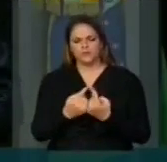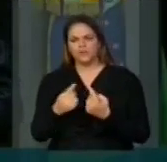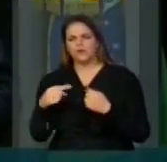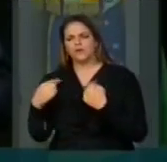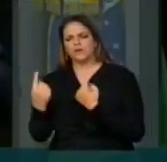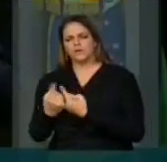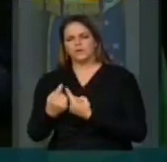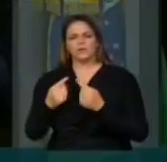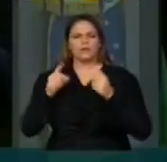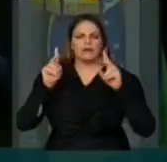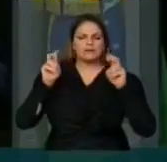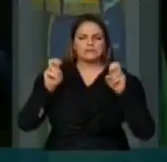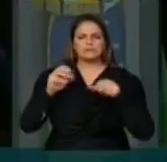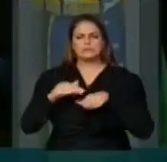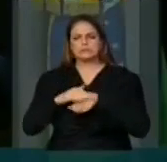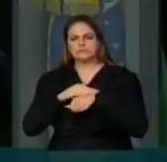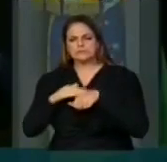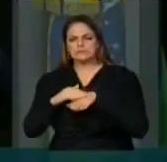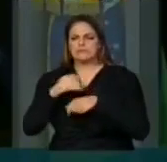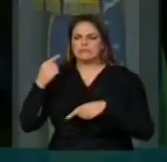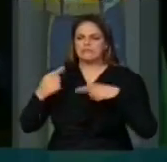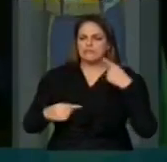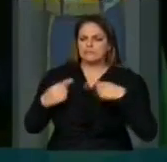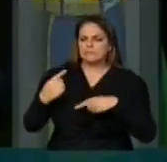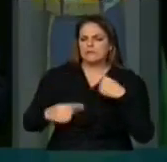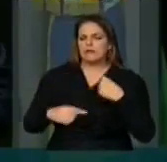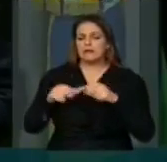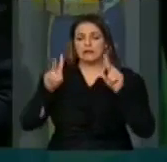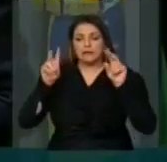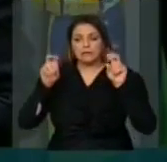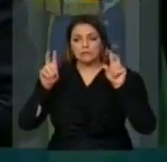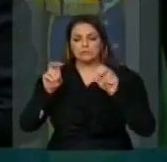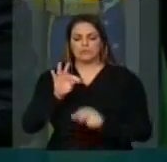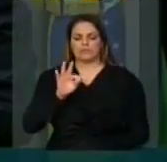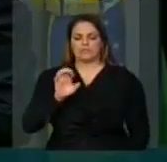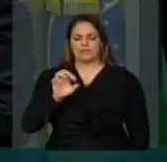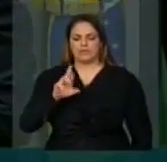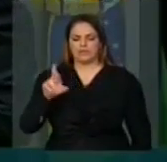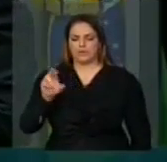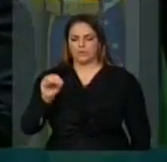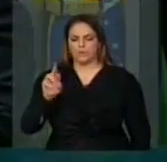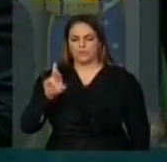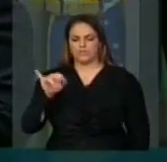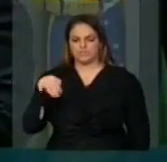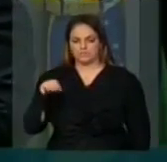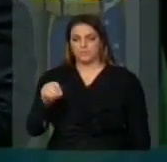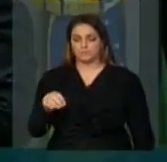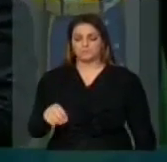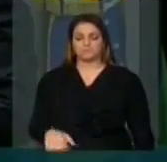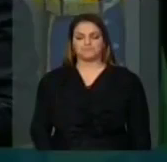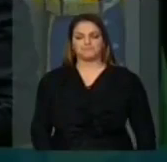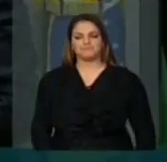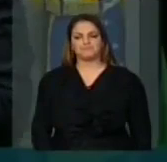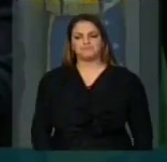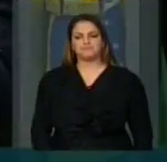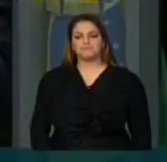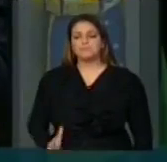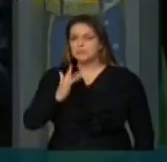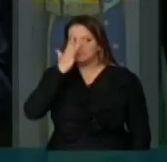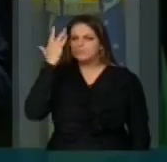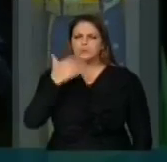terrorismo, reunindo todas as autoridades do governo, já se tinha esse diagnóstico